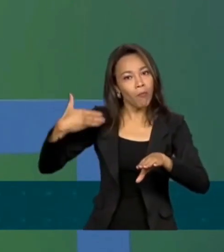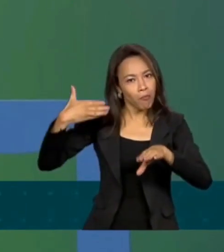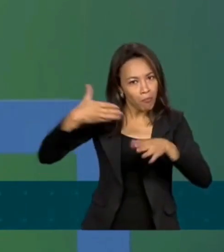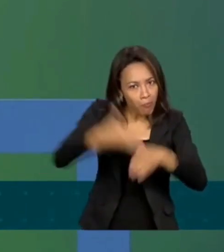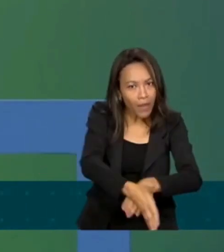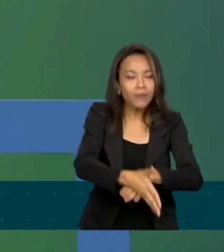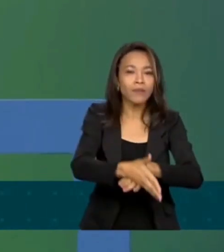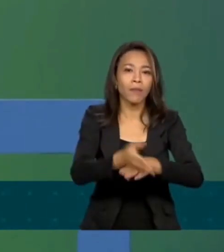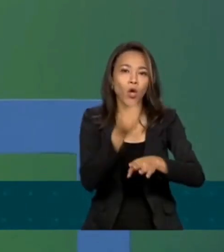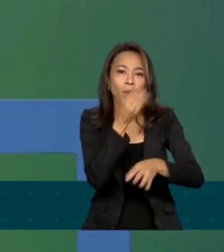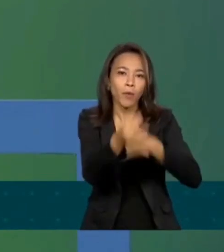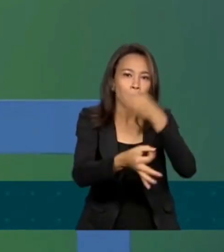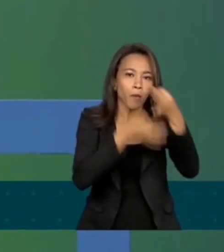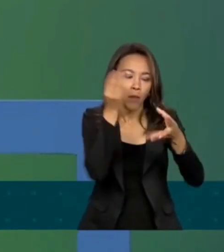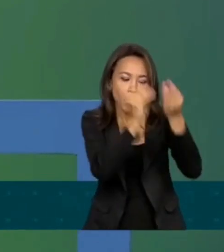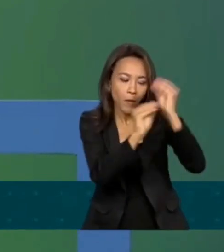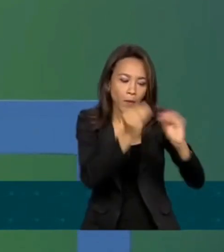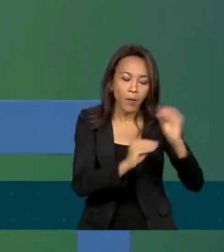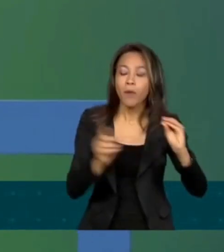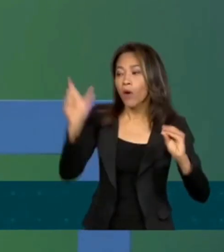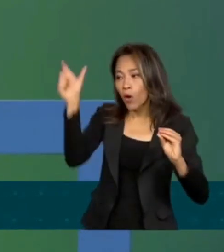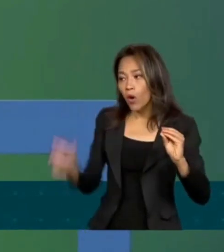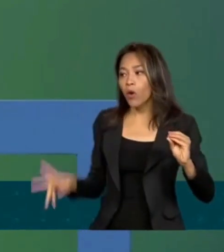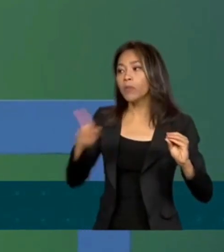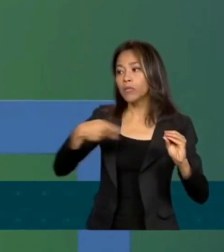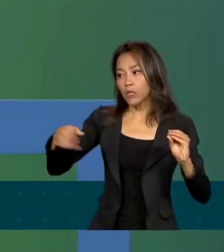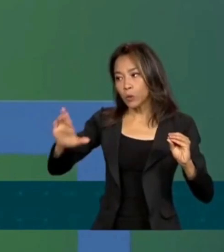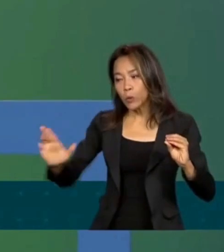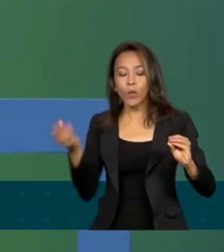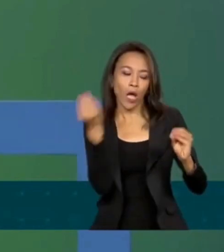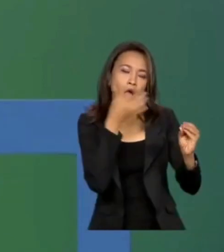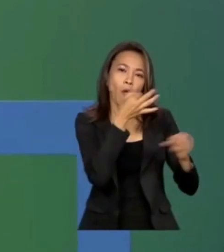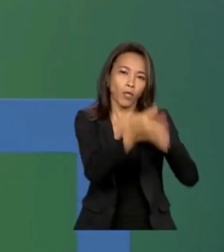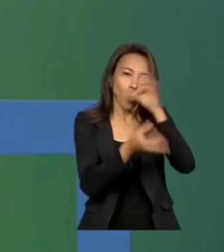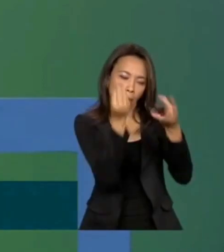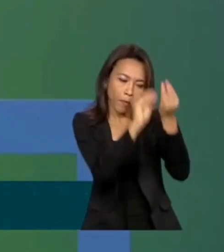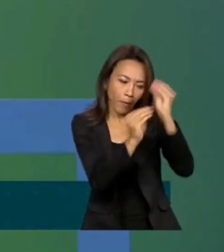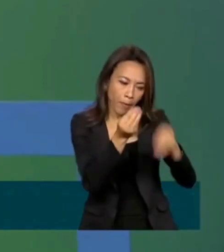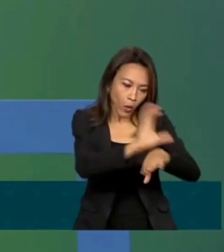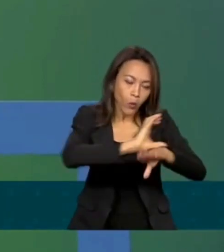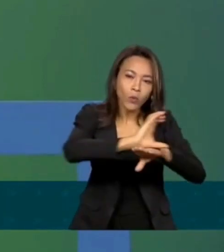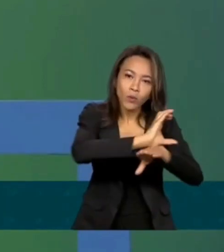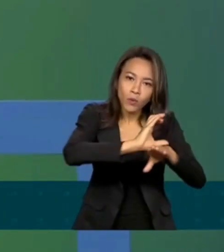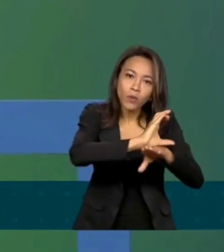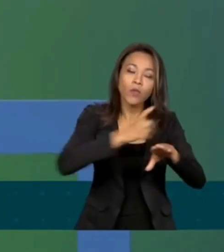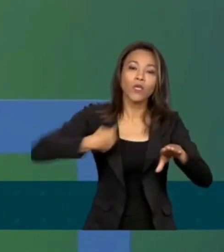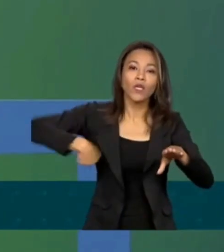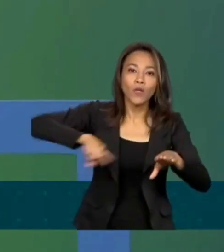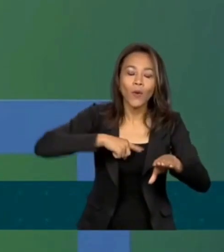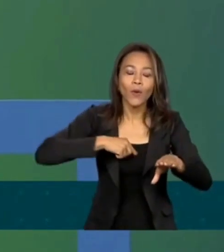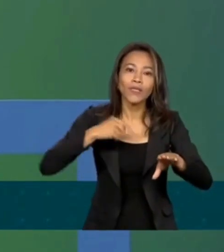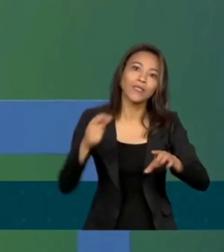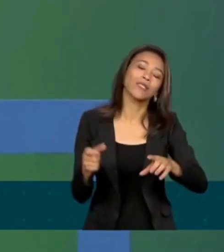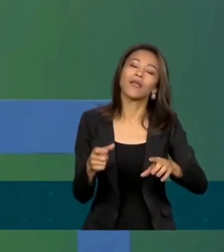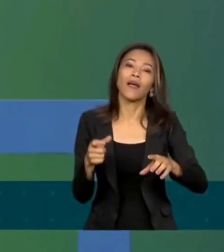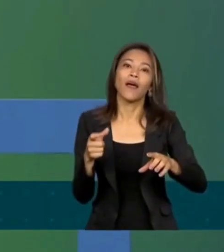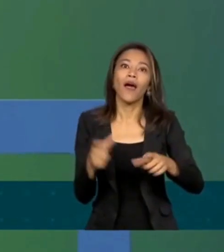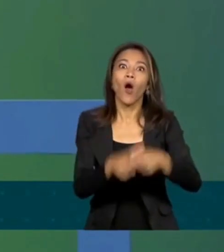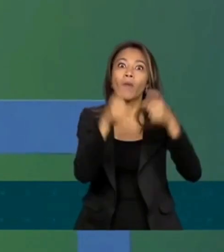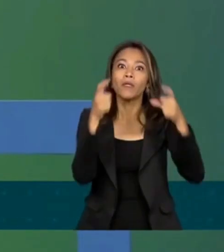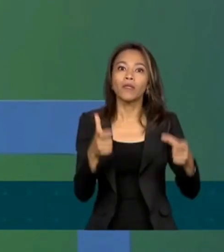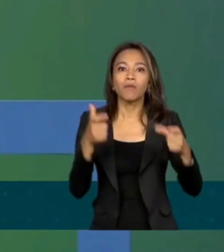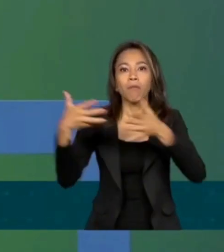o presidente Lula também foi constituinte, que nós aumentamos a participação dos municípios